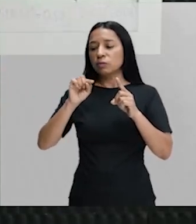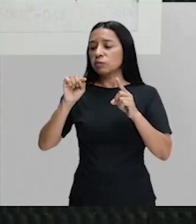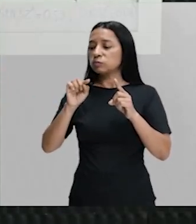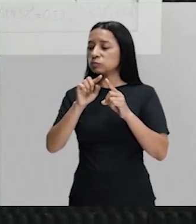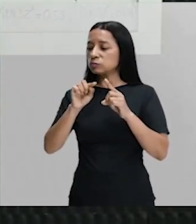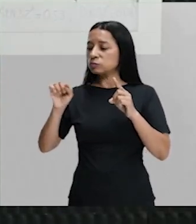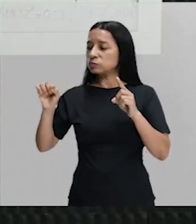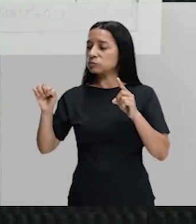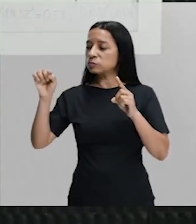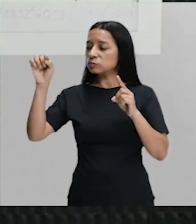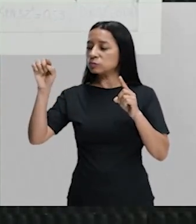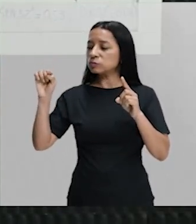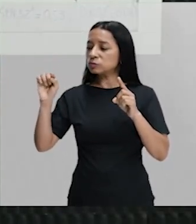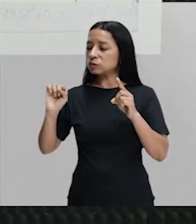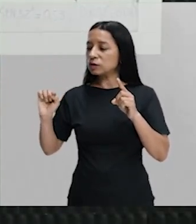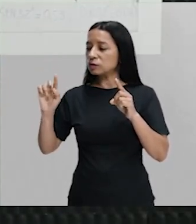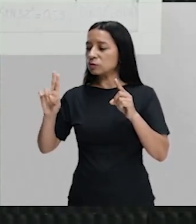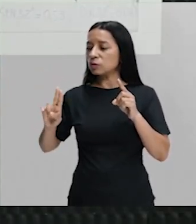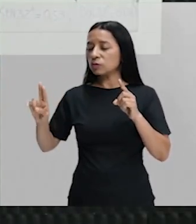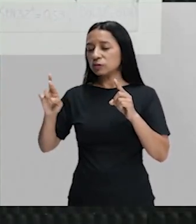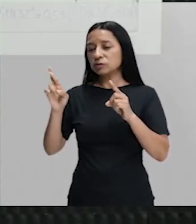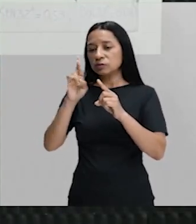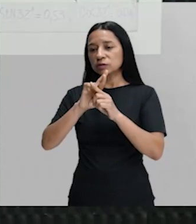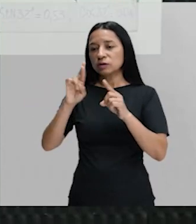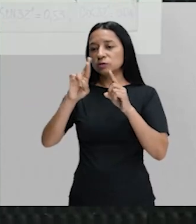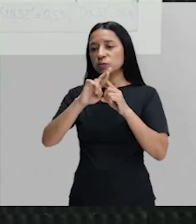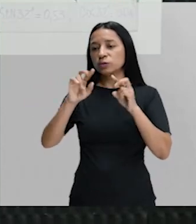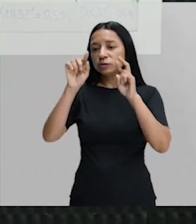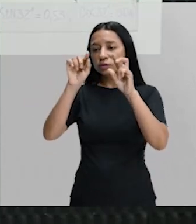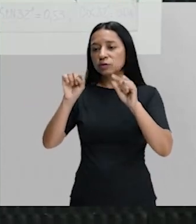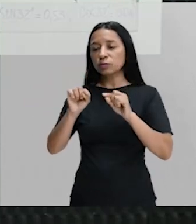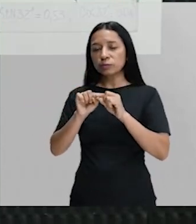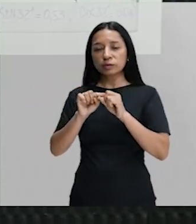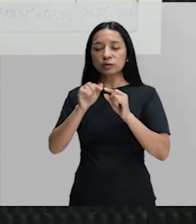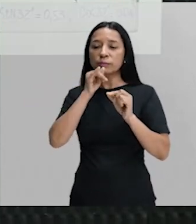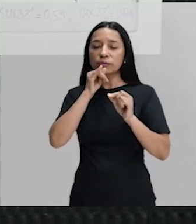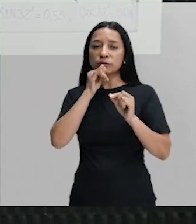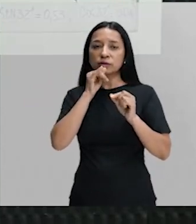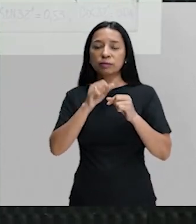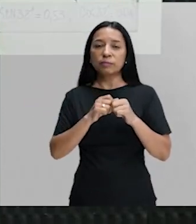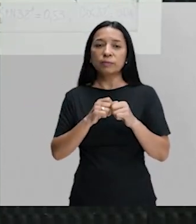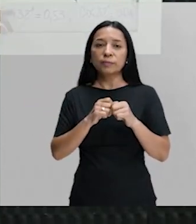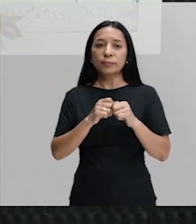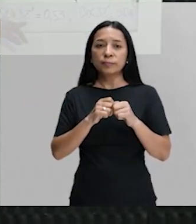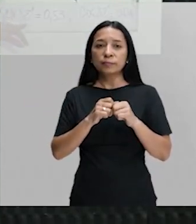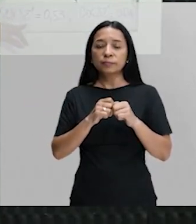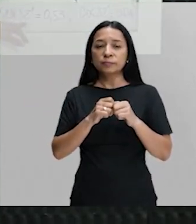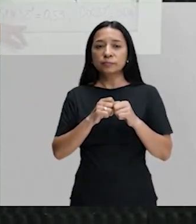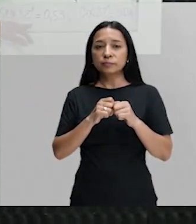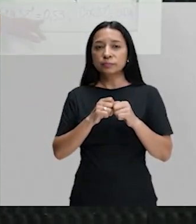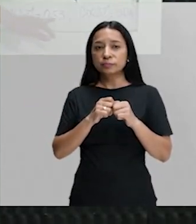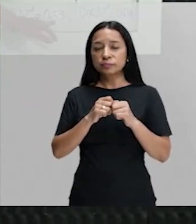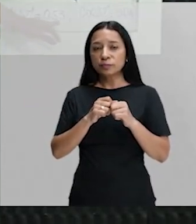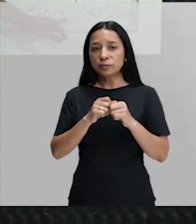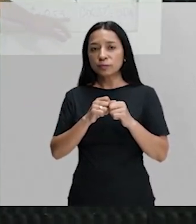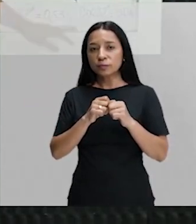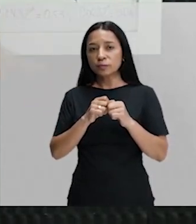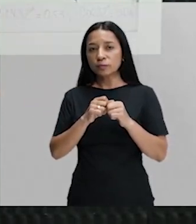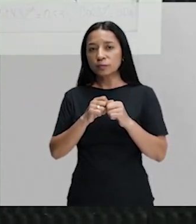aqui usando as razões trigonométricas. Tá? Olha só, então aqui ele me disse que o seno de